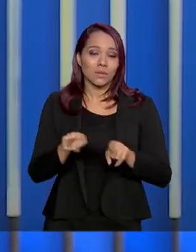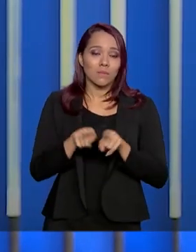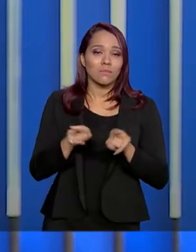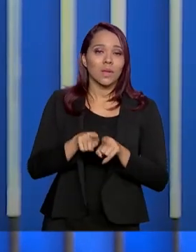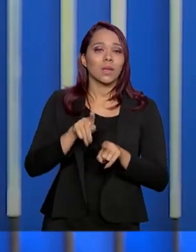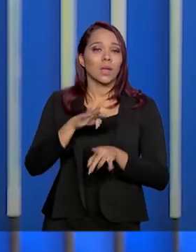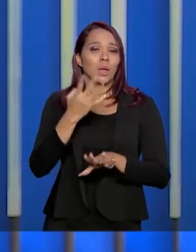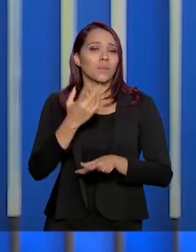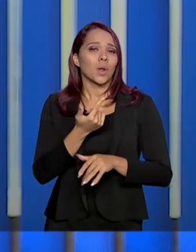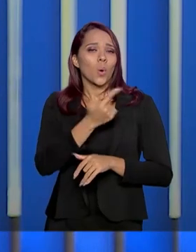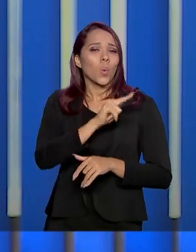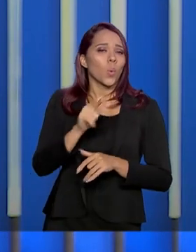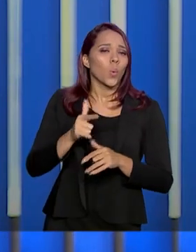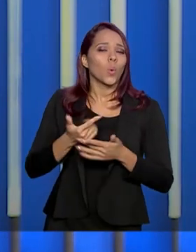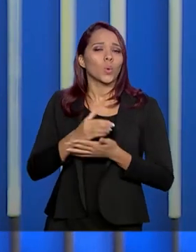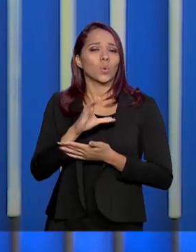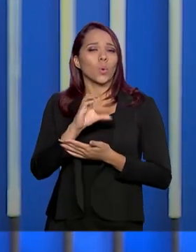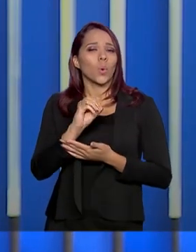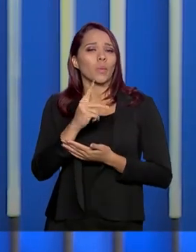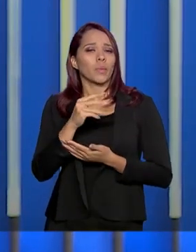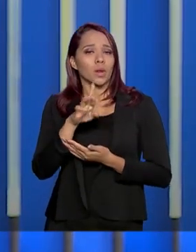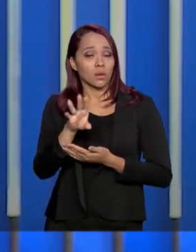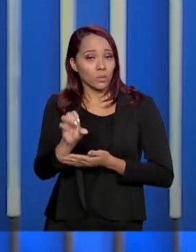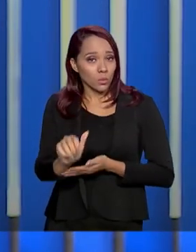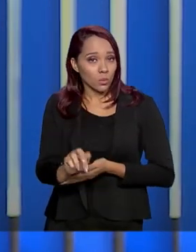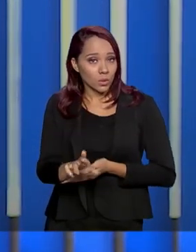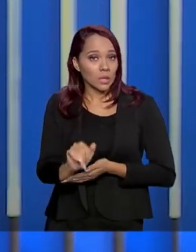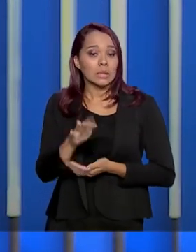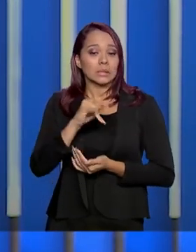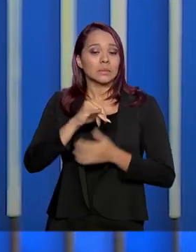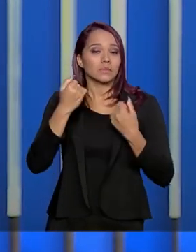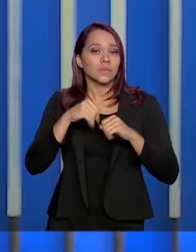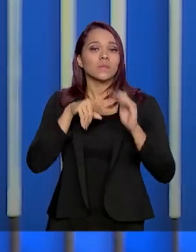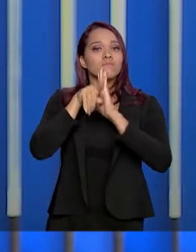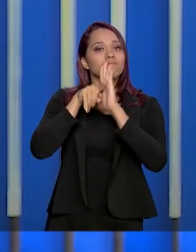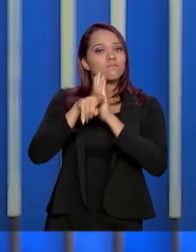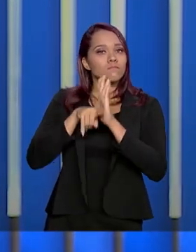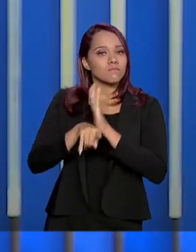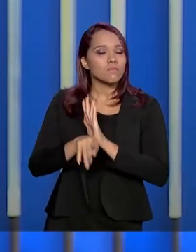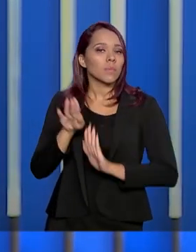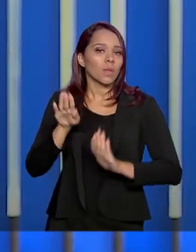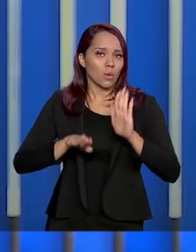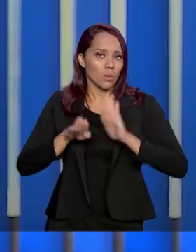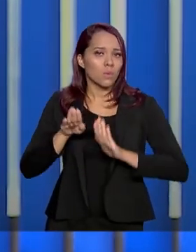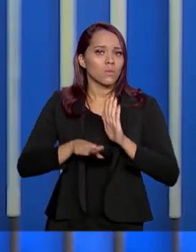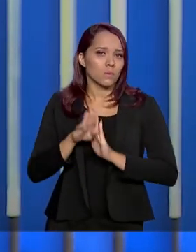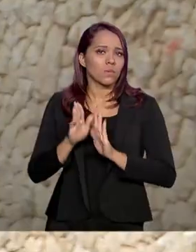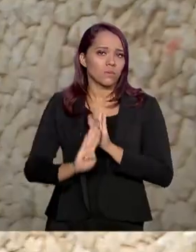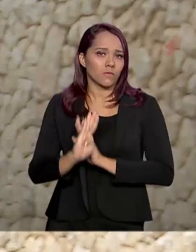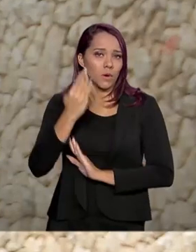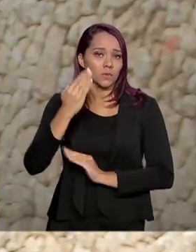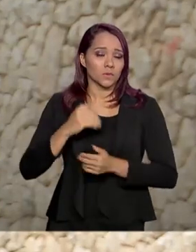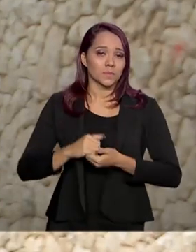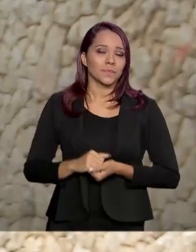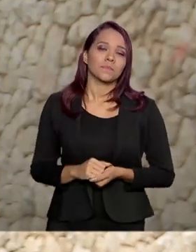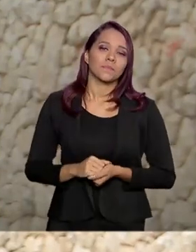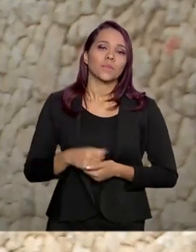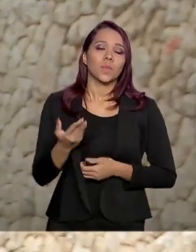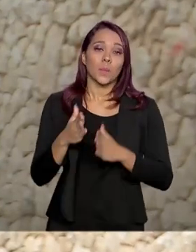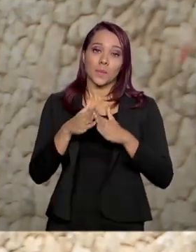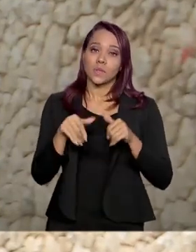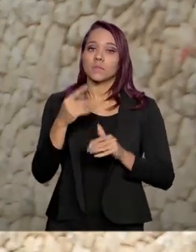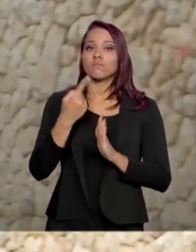e até para os órgãos de segurança, quando eles precisam investigar, eventualmente, algumas fraudes. O pedido de